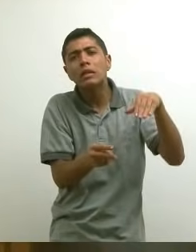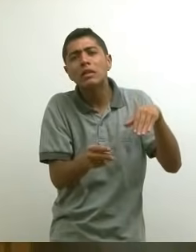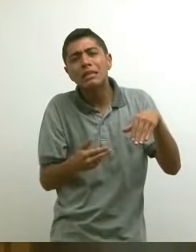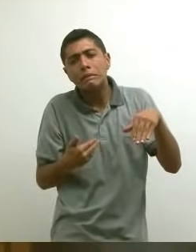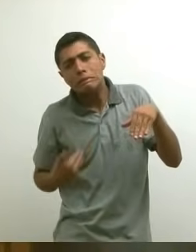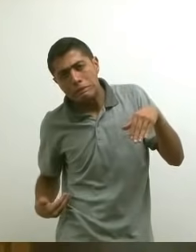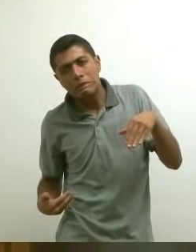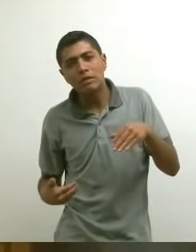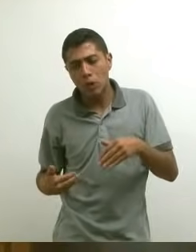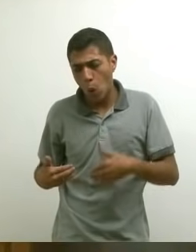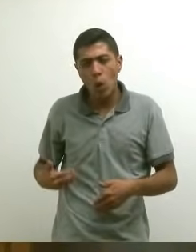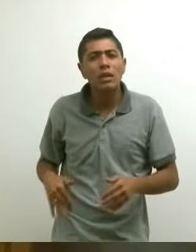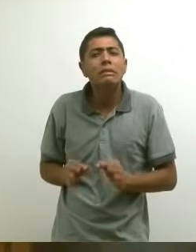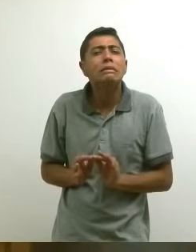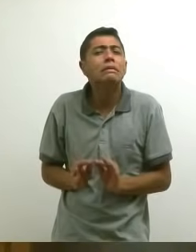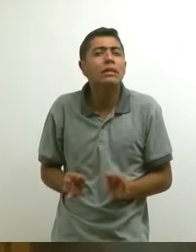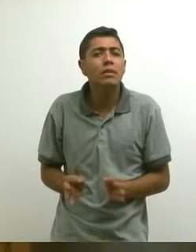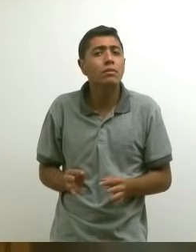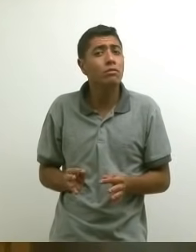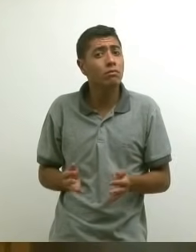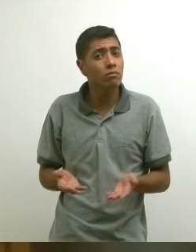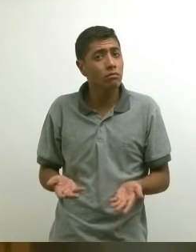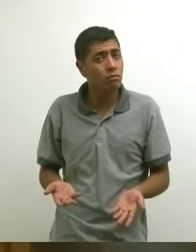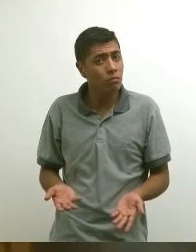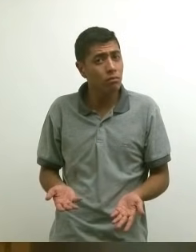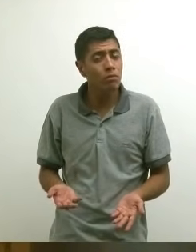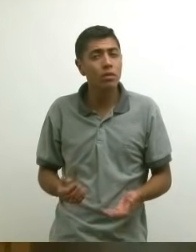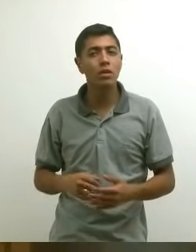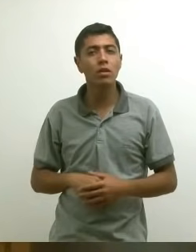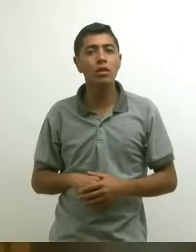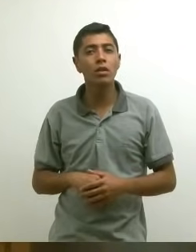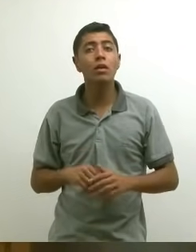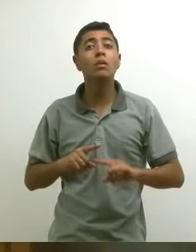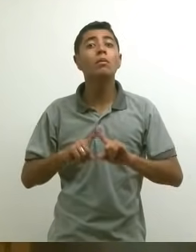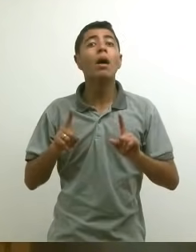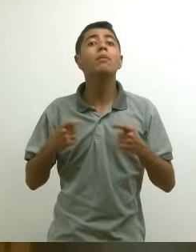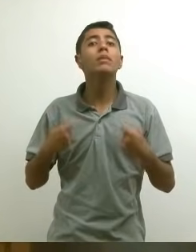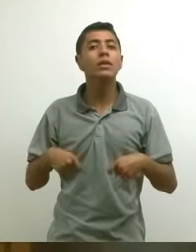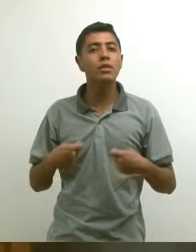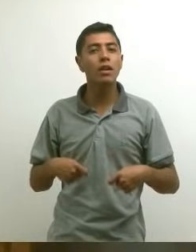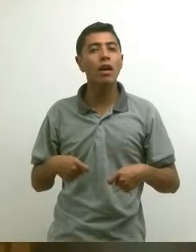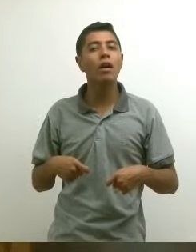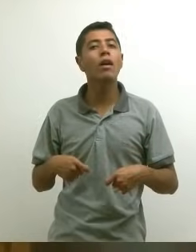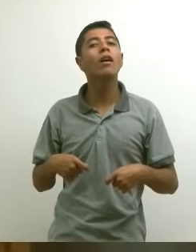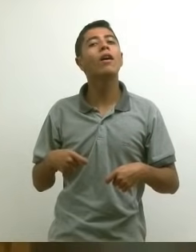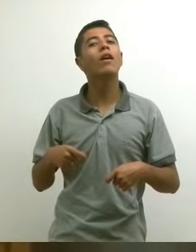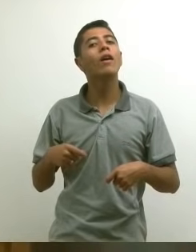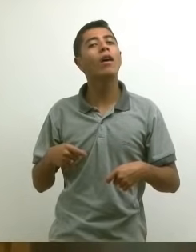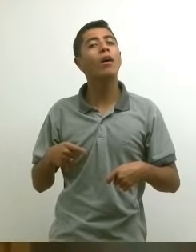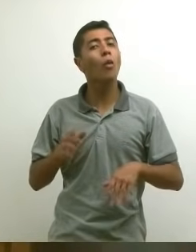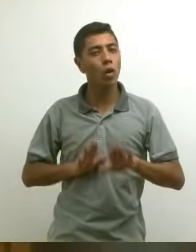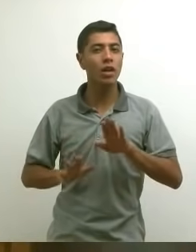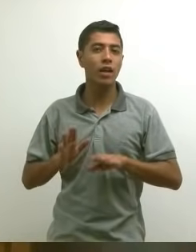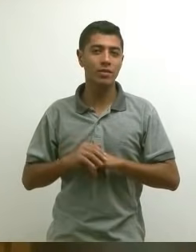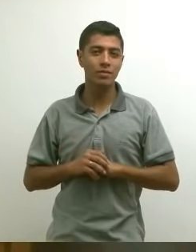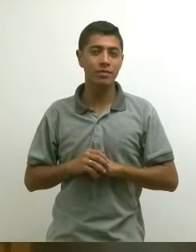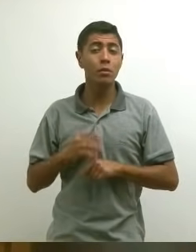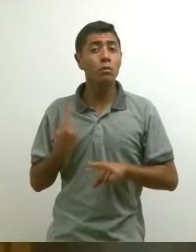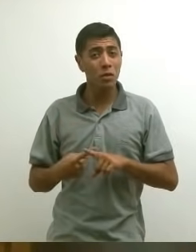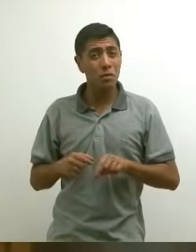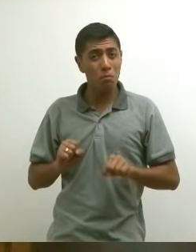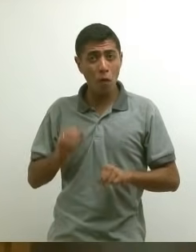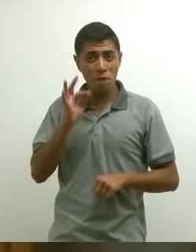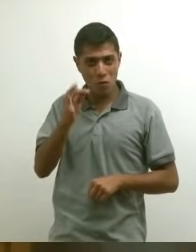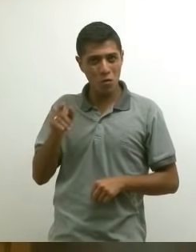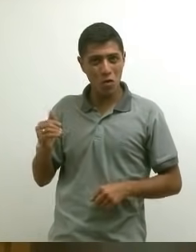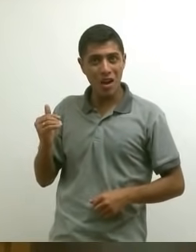da higiene bucal higiene mínima normalmente natureza tanto a lama como a